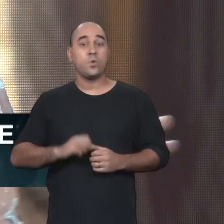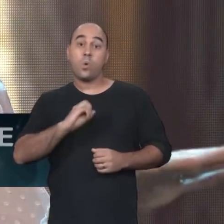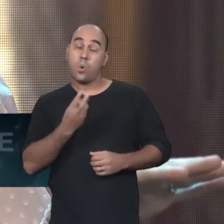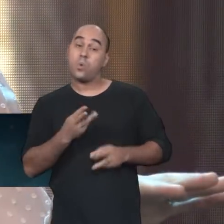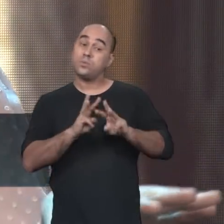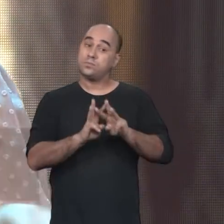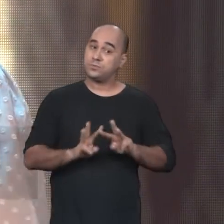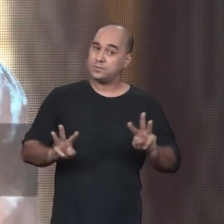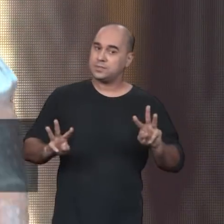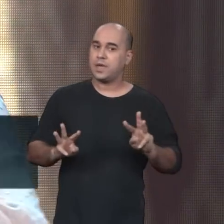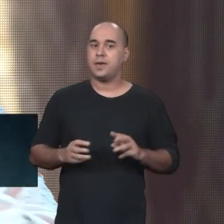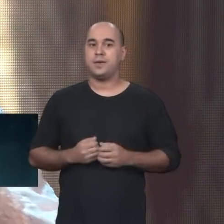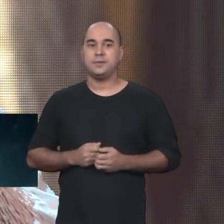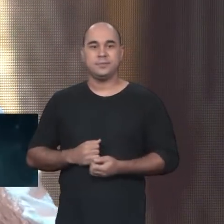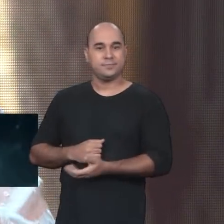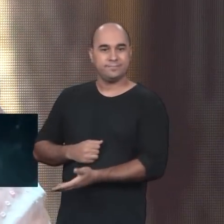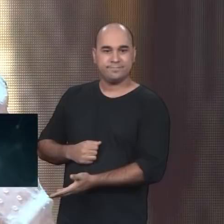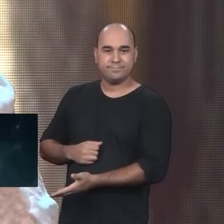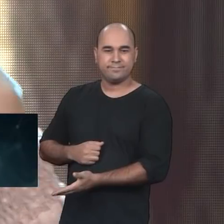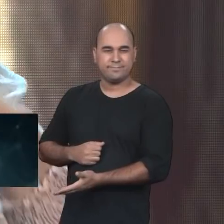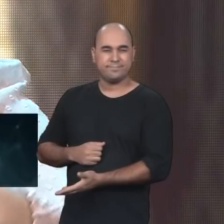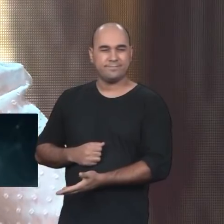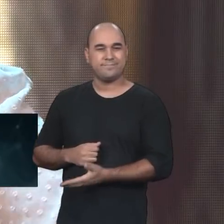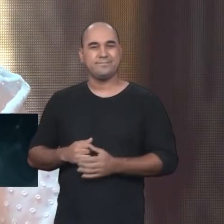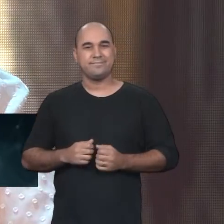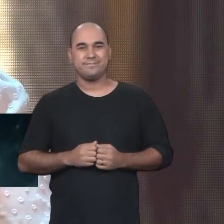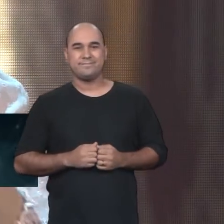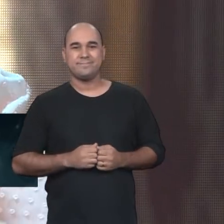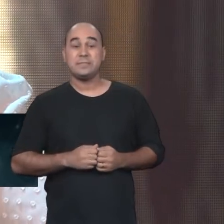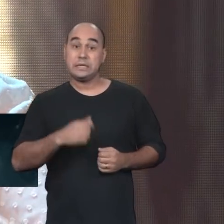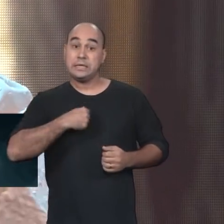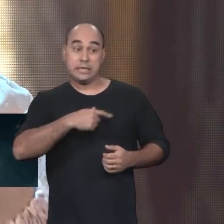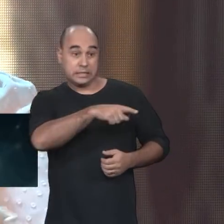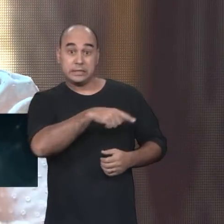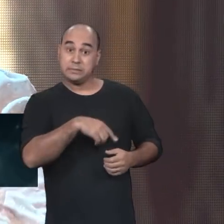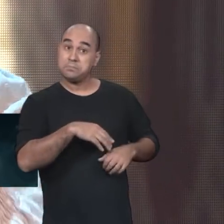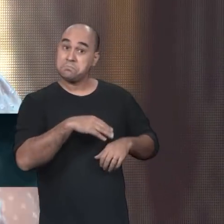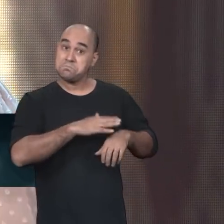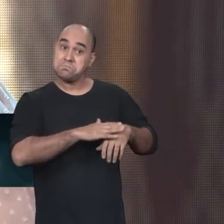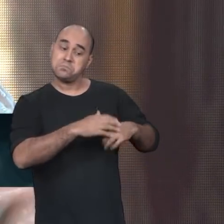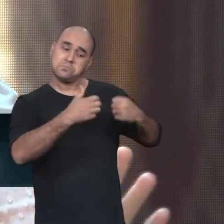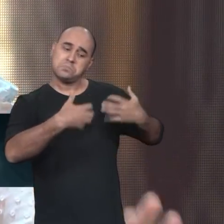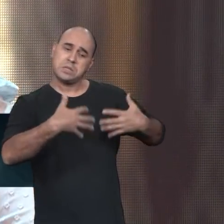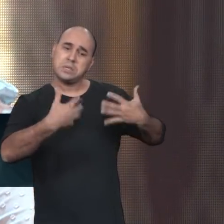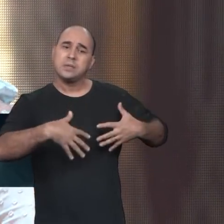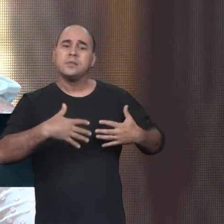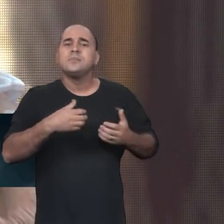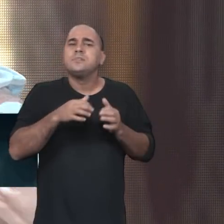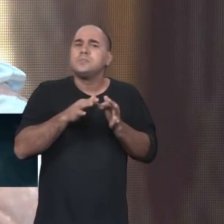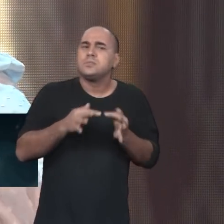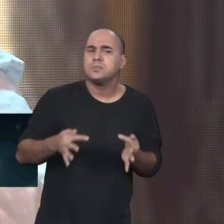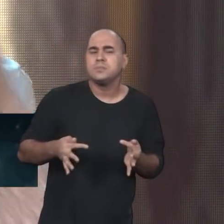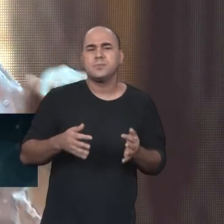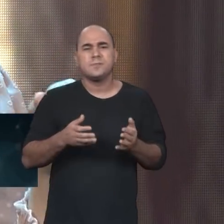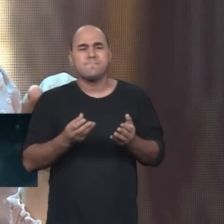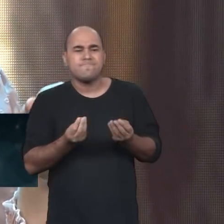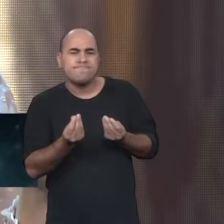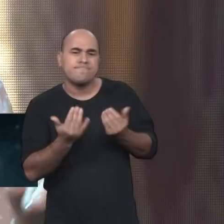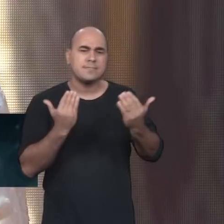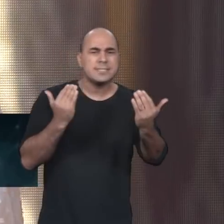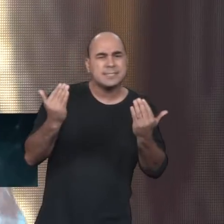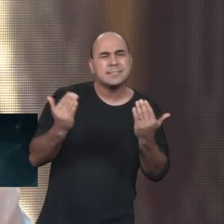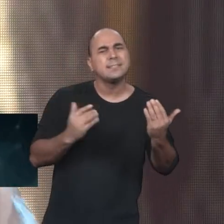novotempo.com/estudo. E é legal porque você percebe, né, que ele explica de forma simples, didática, é fácil de entender. E essa revista, gente, está no